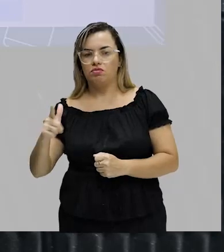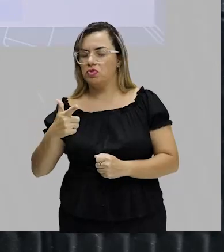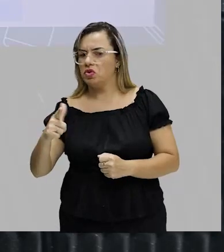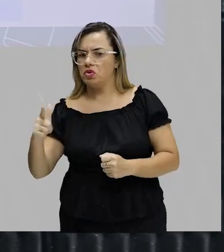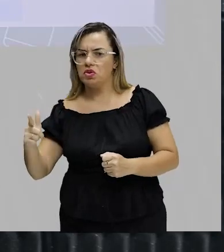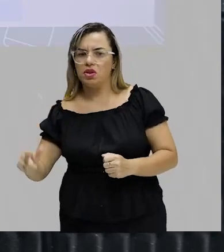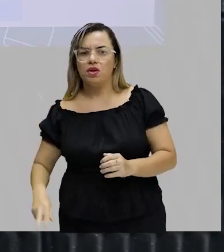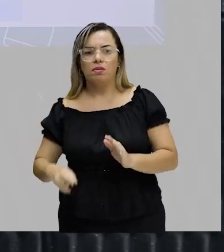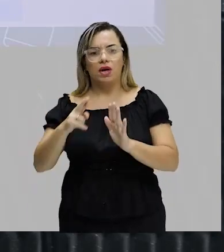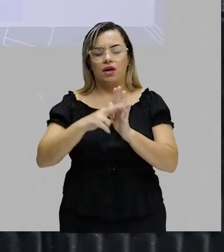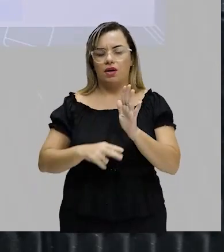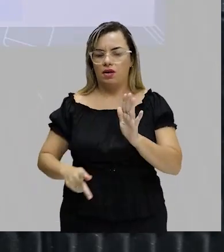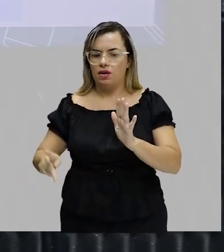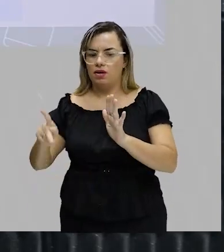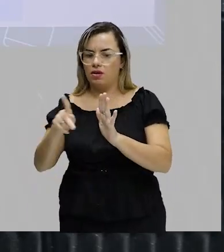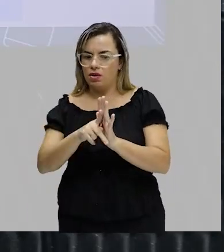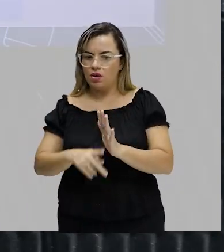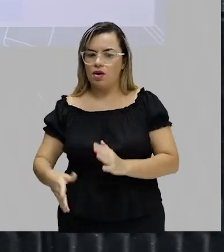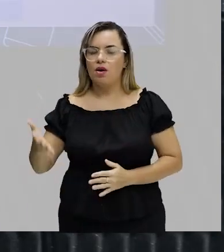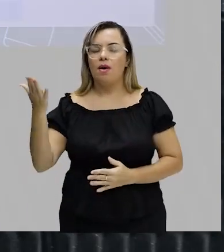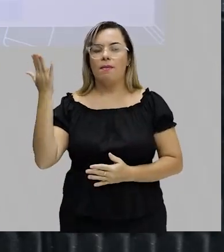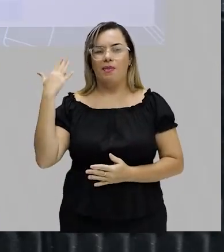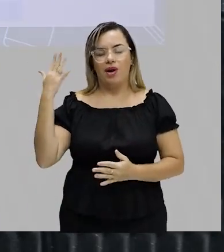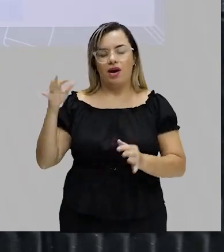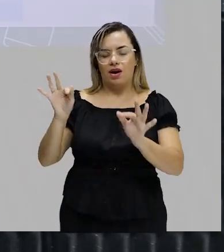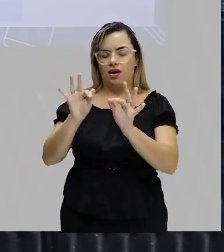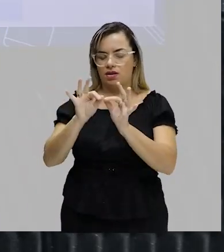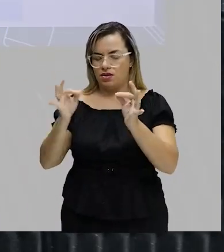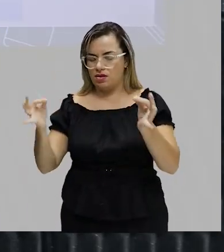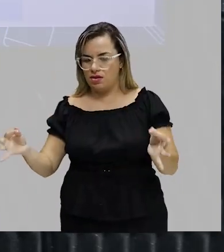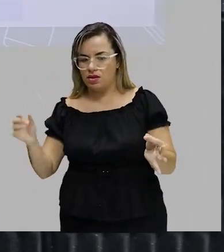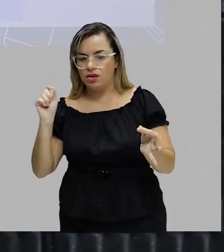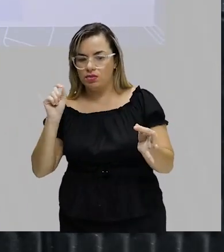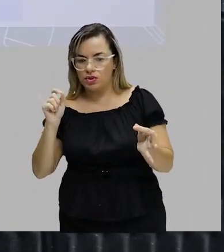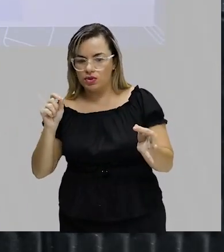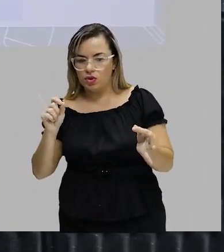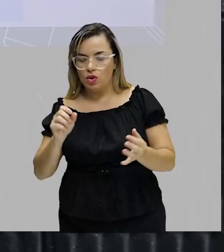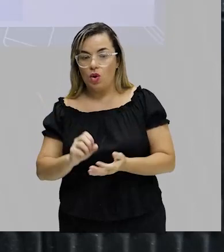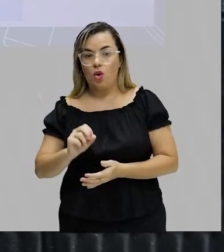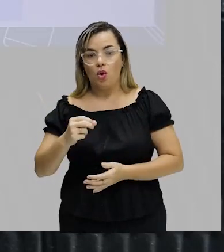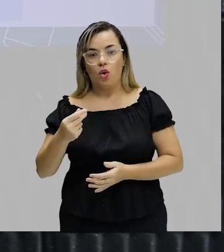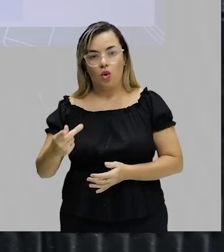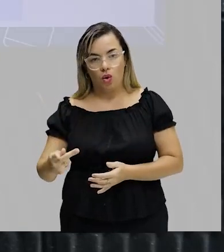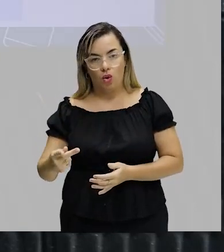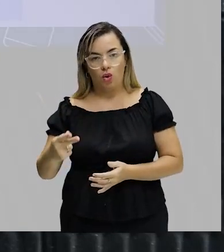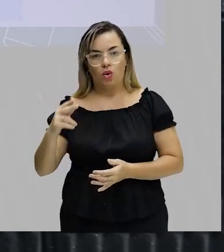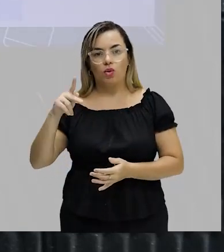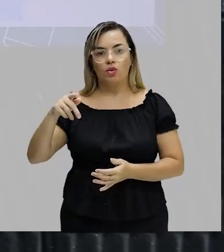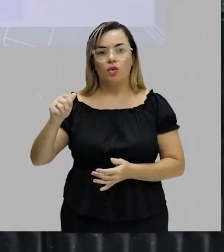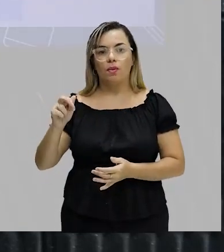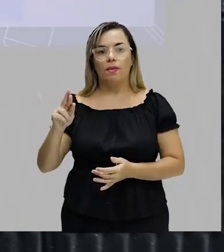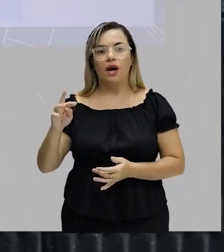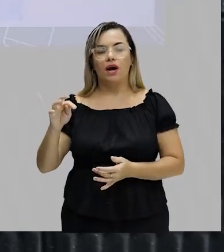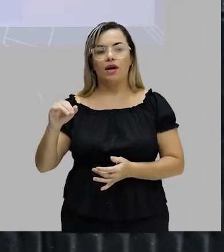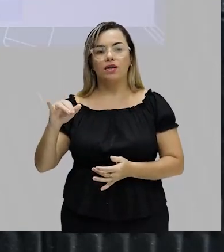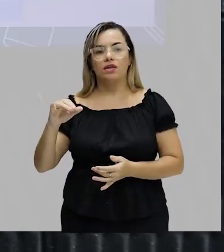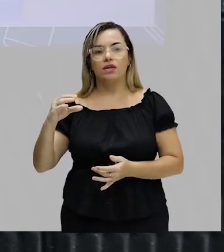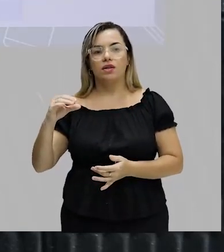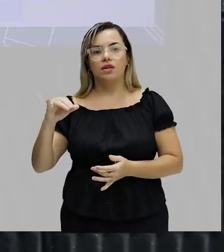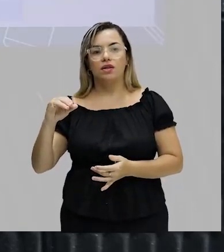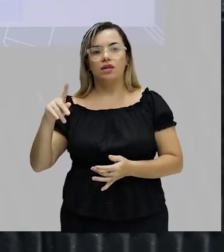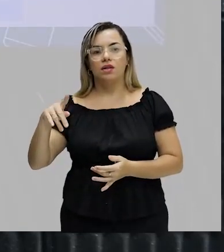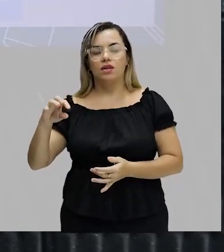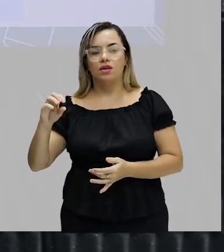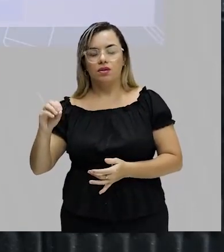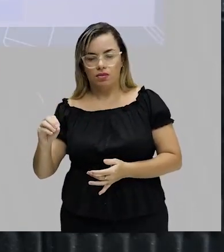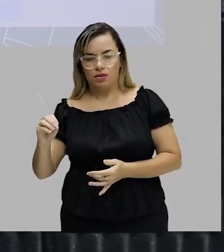esse verbo fica no passado simples e como ele fica no particípio passado. Então, por exemplo, invited,